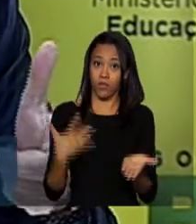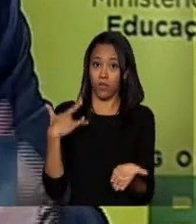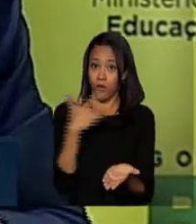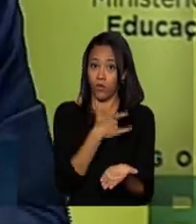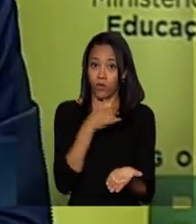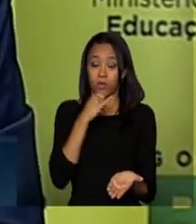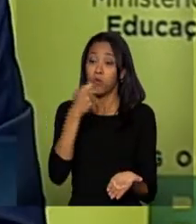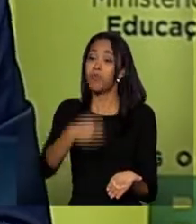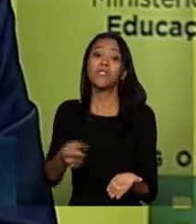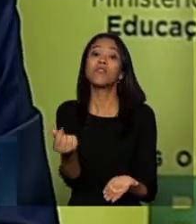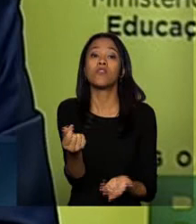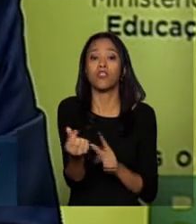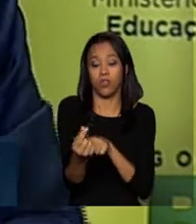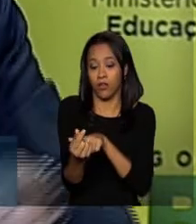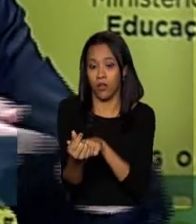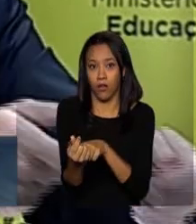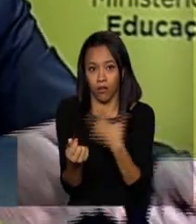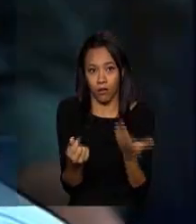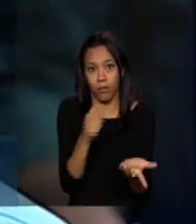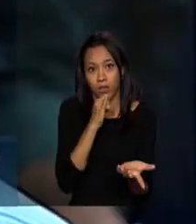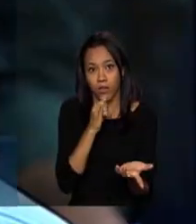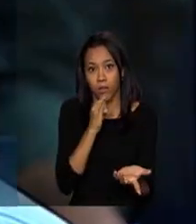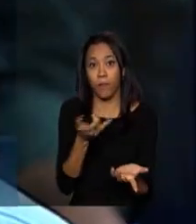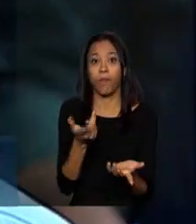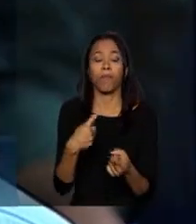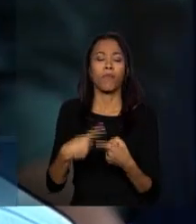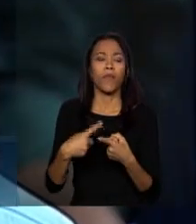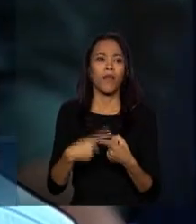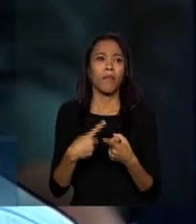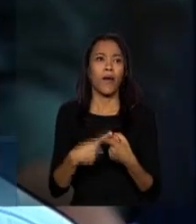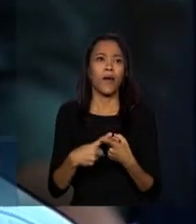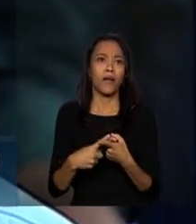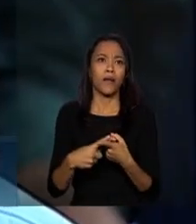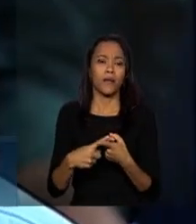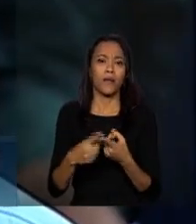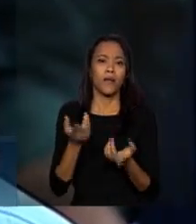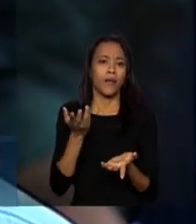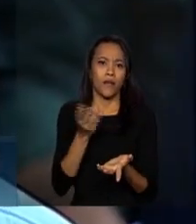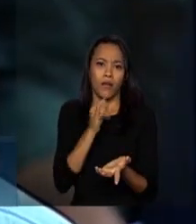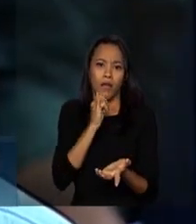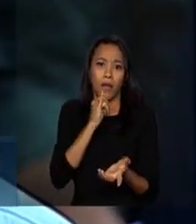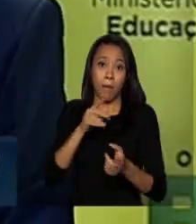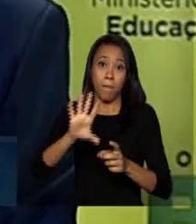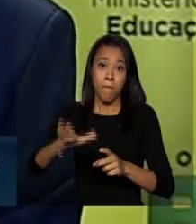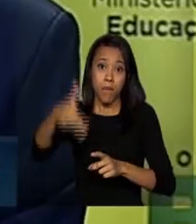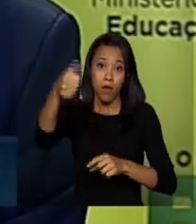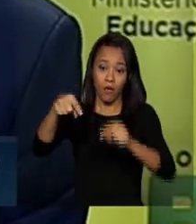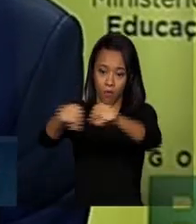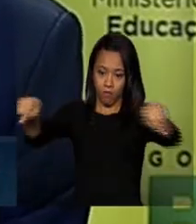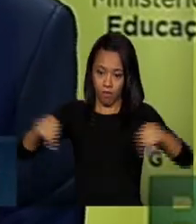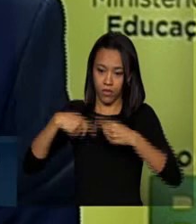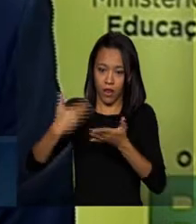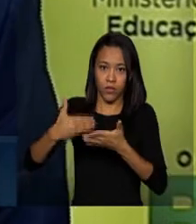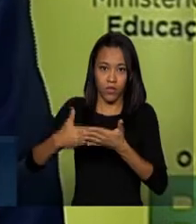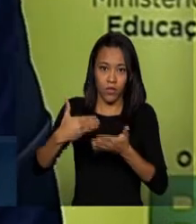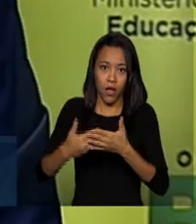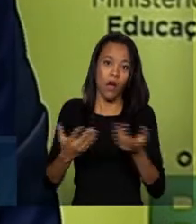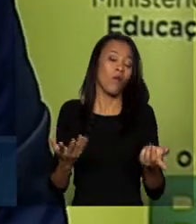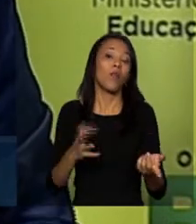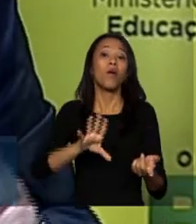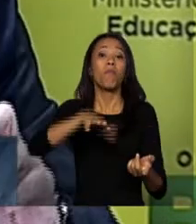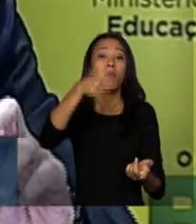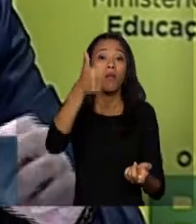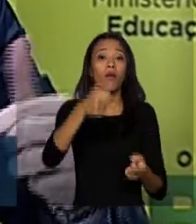necessariamente dinheiro, mas pode ser recurso para melhorar a unidade básica, para colocar uma sala de aula, pode ser recurso para melhorar o centro